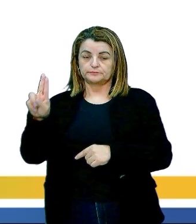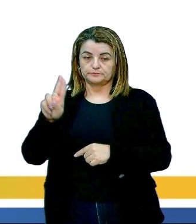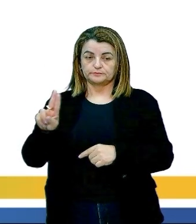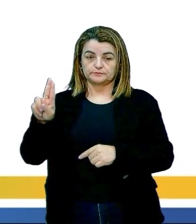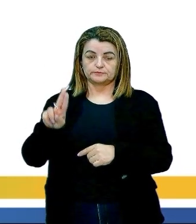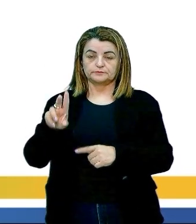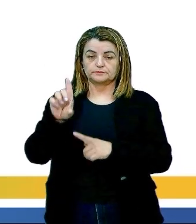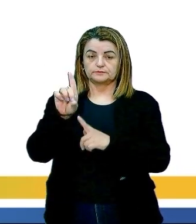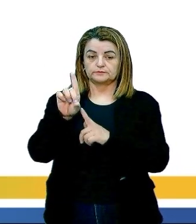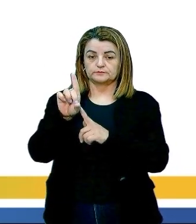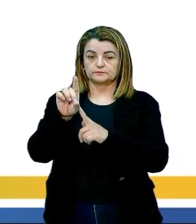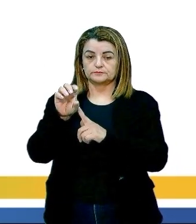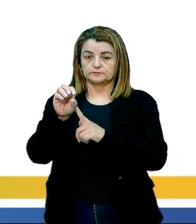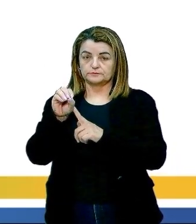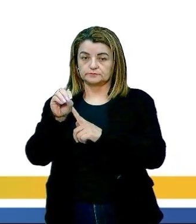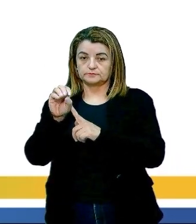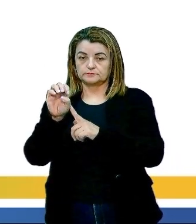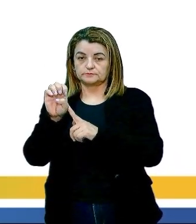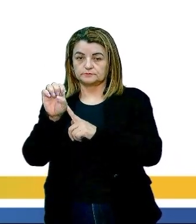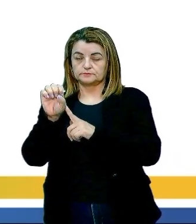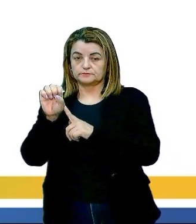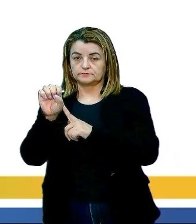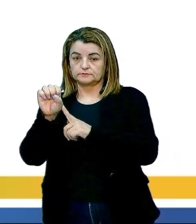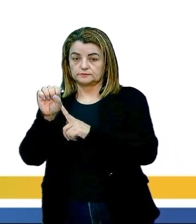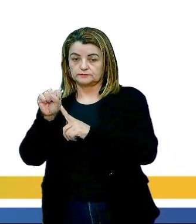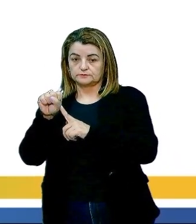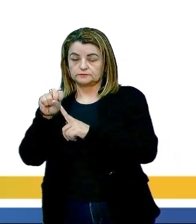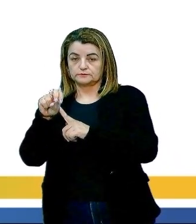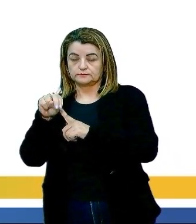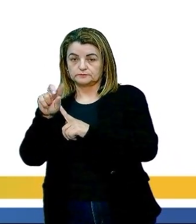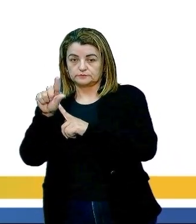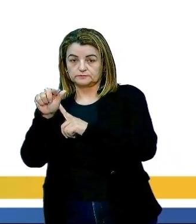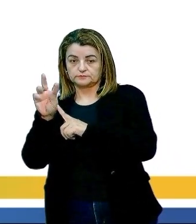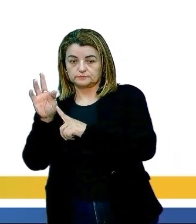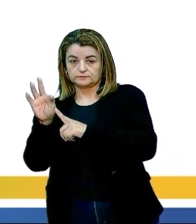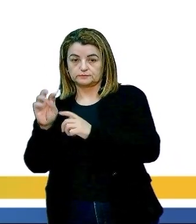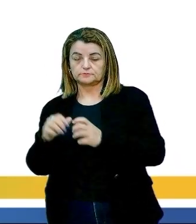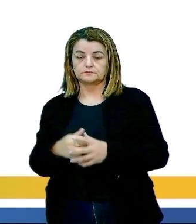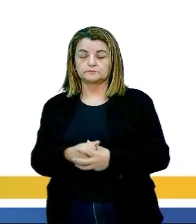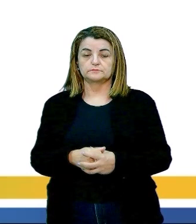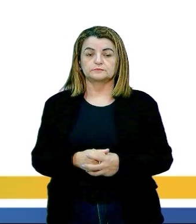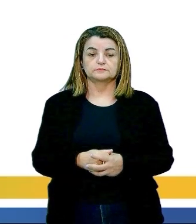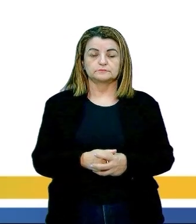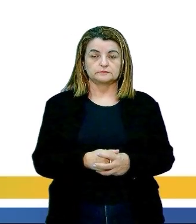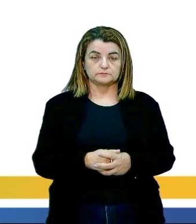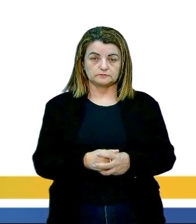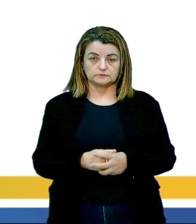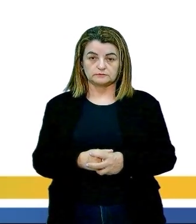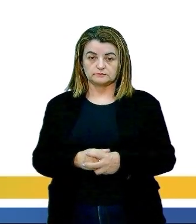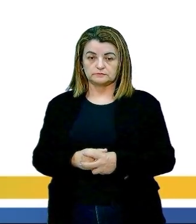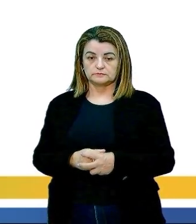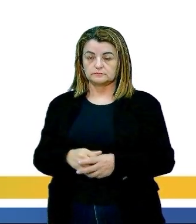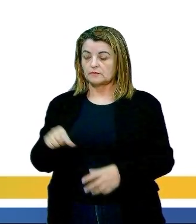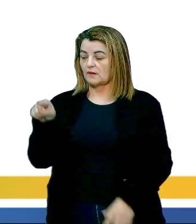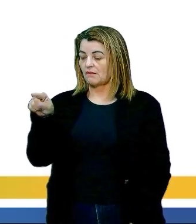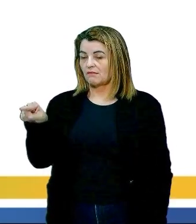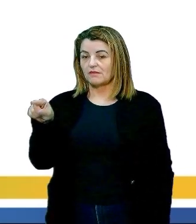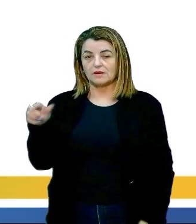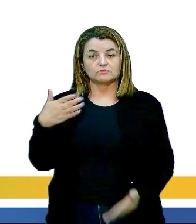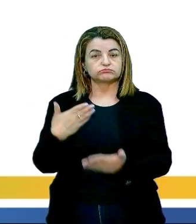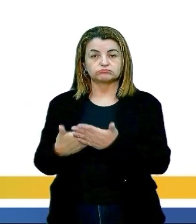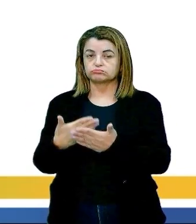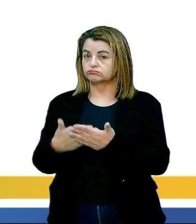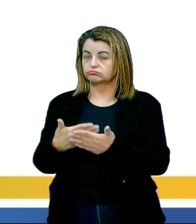o does not ou doesn't. Temos ali, he doesn't study English. Ele não